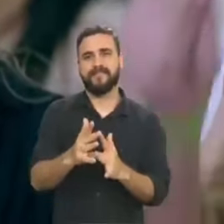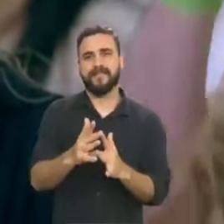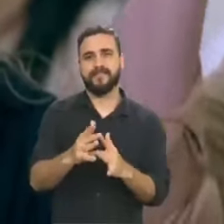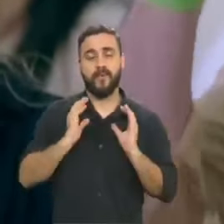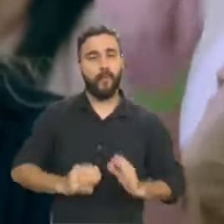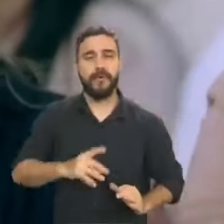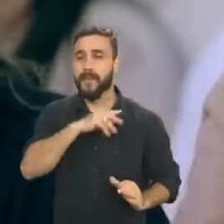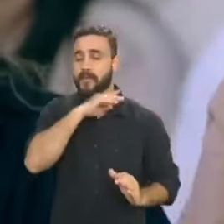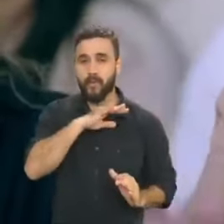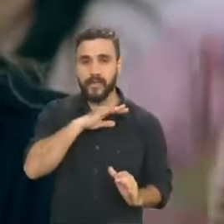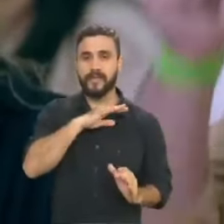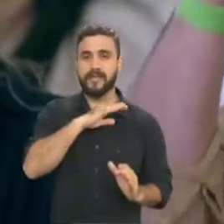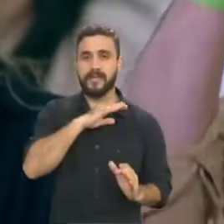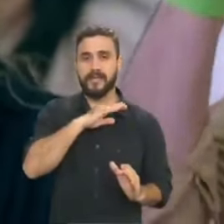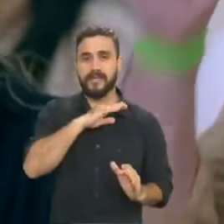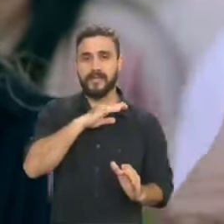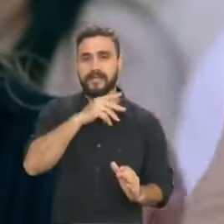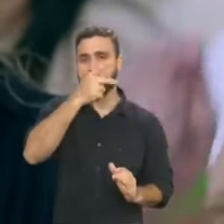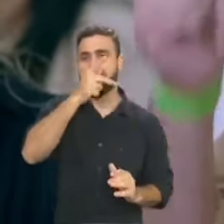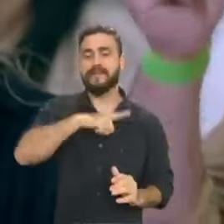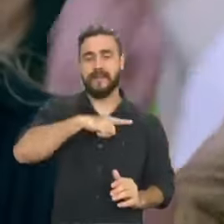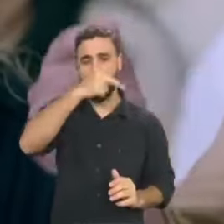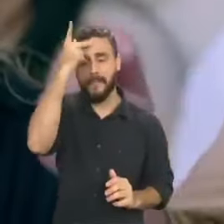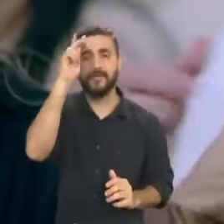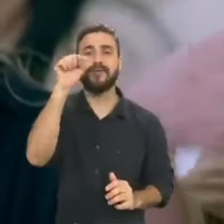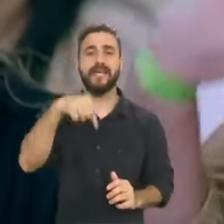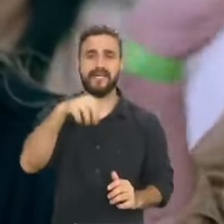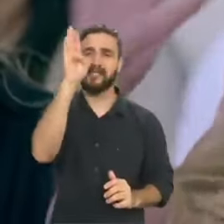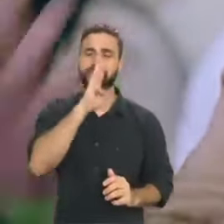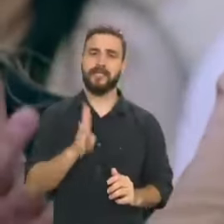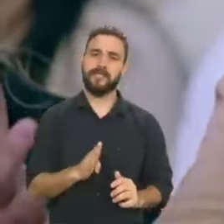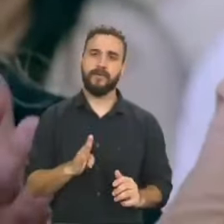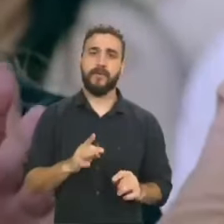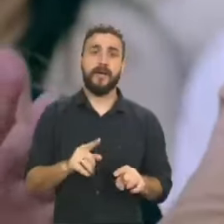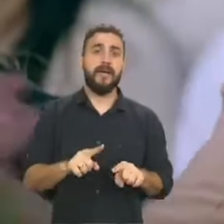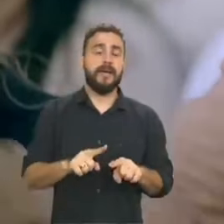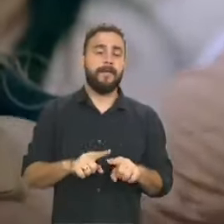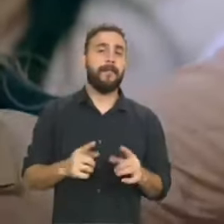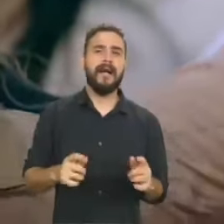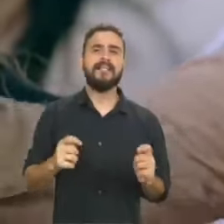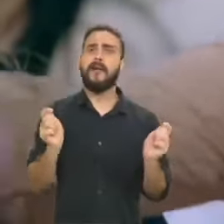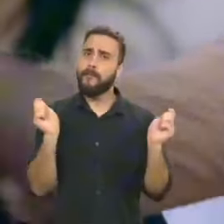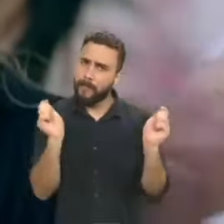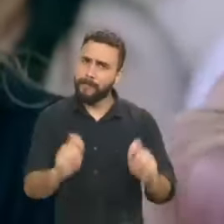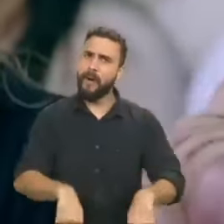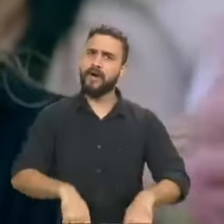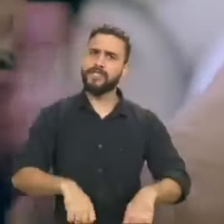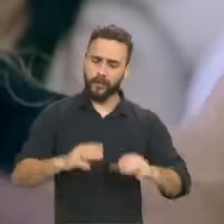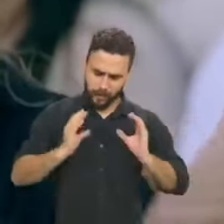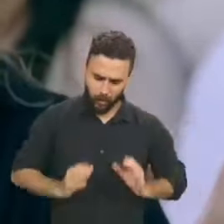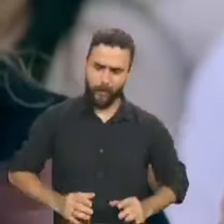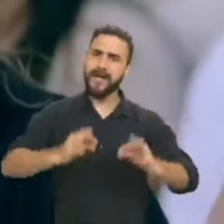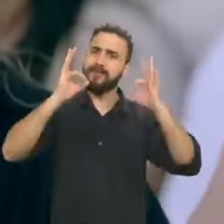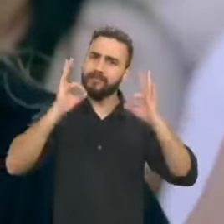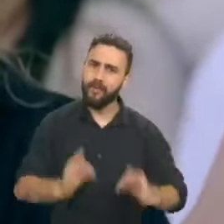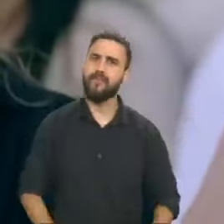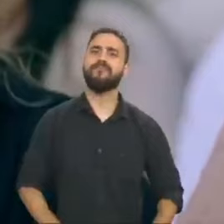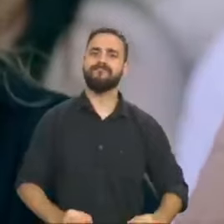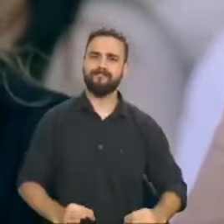possível testemunhar com ousadia, amor, simplicidade, como nós estamos ouvindo aqui,